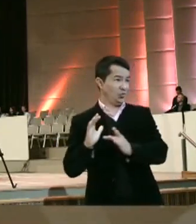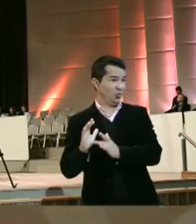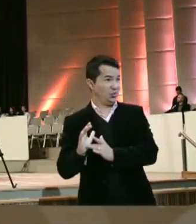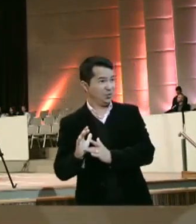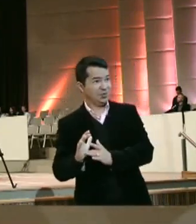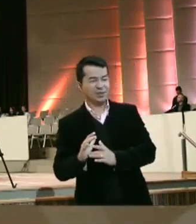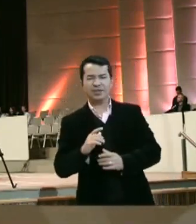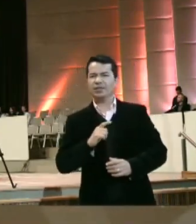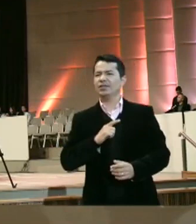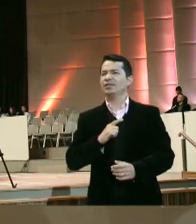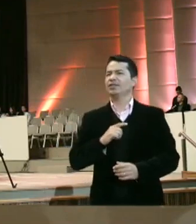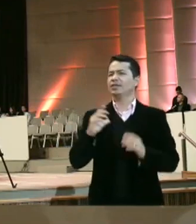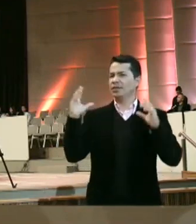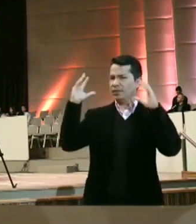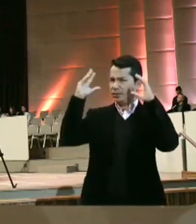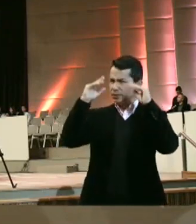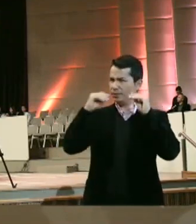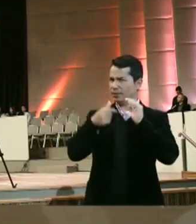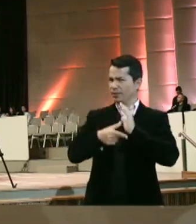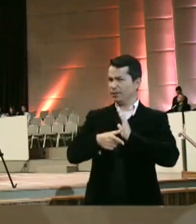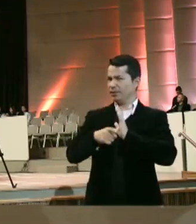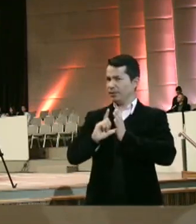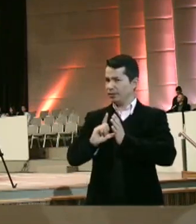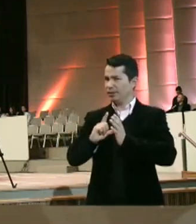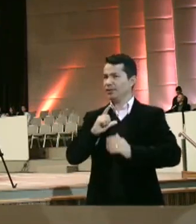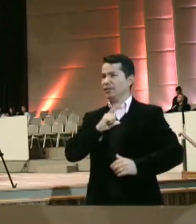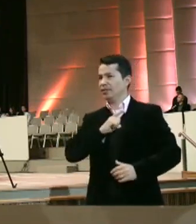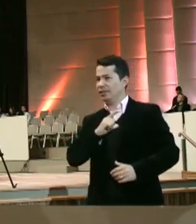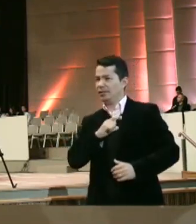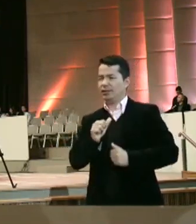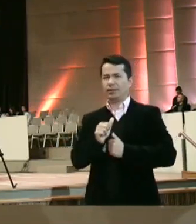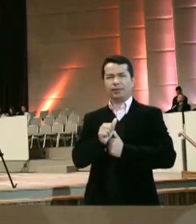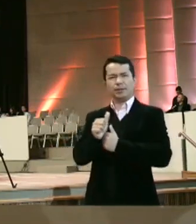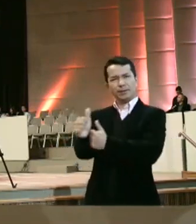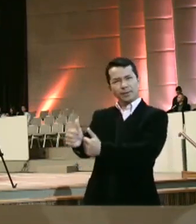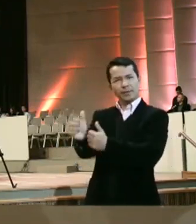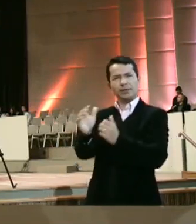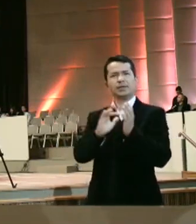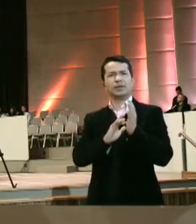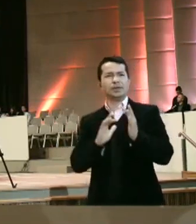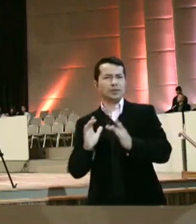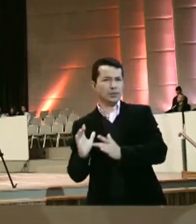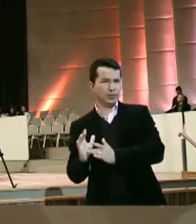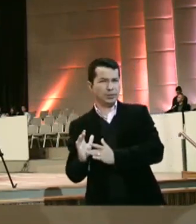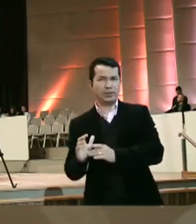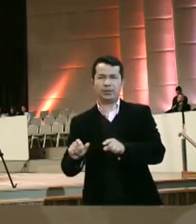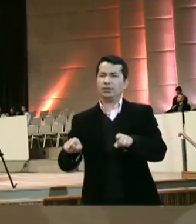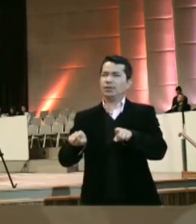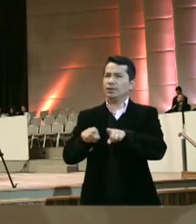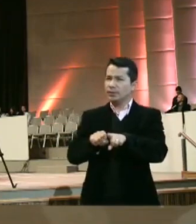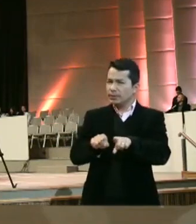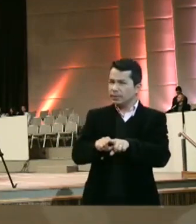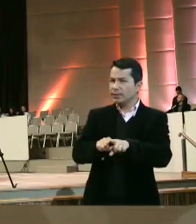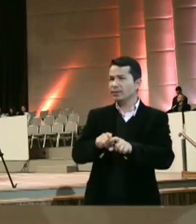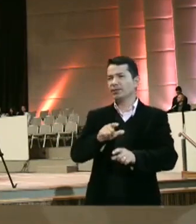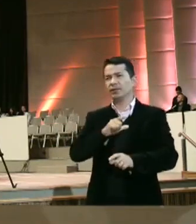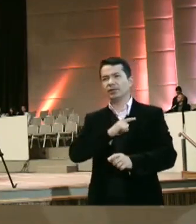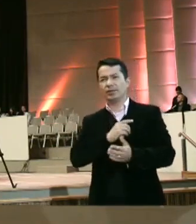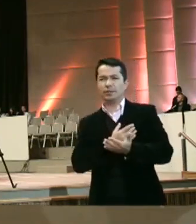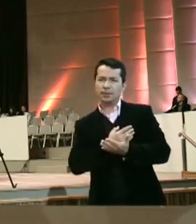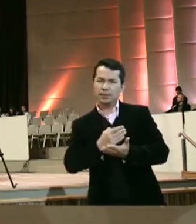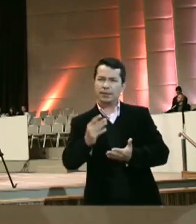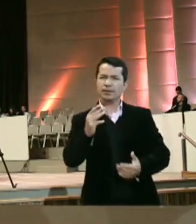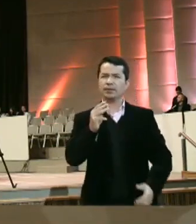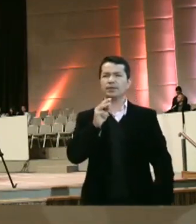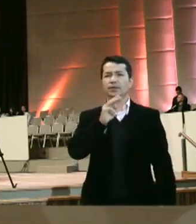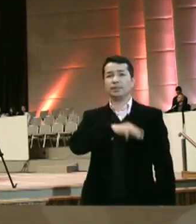é, do dia seguinte, ele vai sair com Jesus para seguir com Jesus a sua vida e colocá-lo ali como mestre da